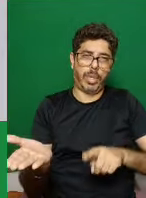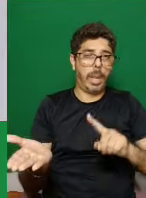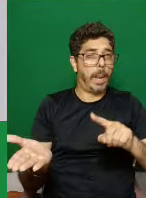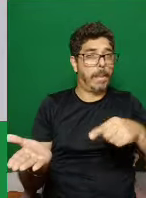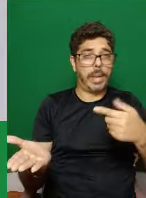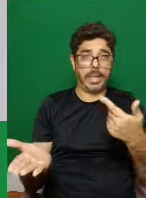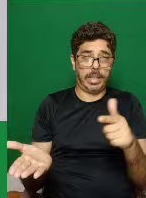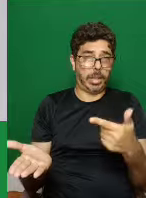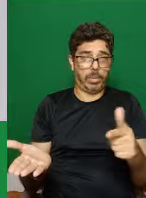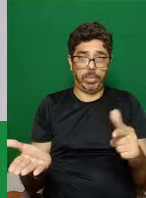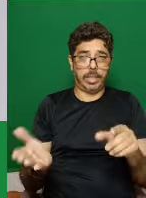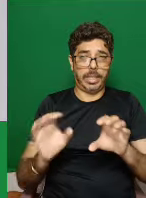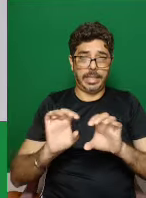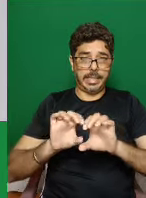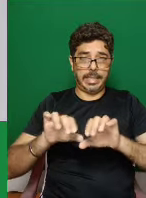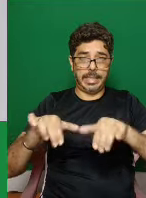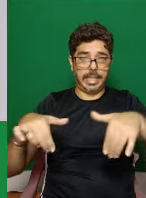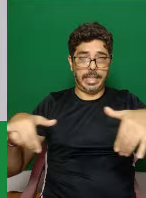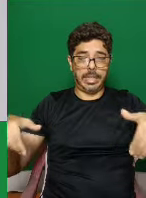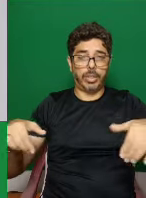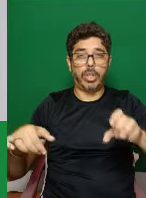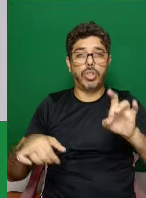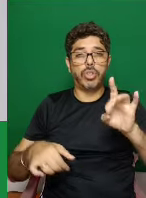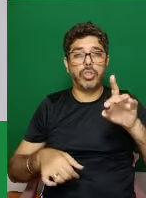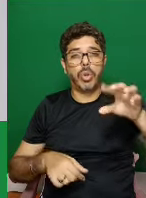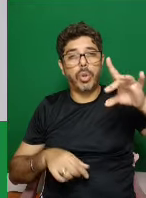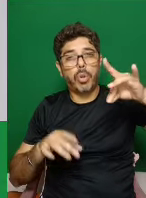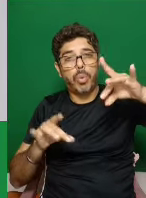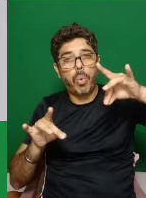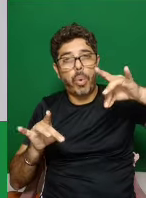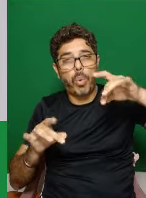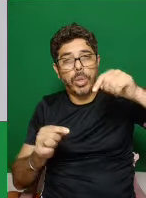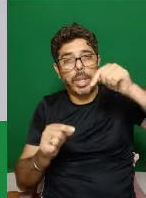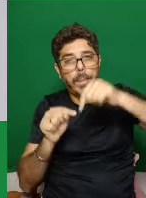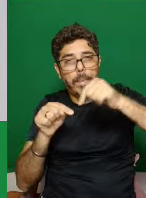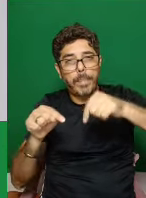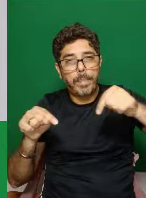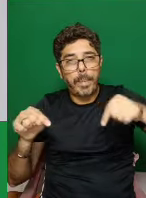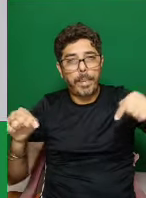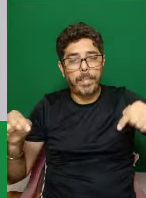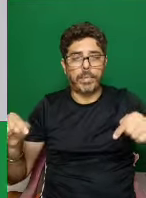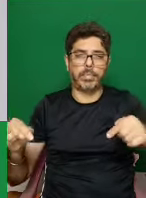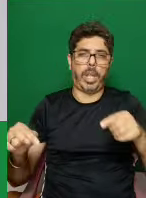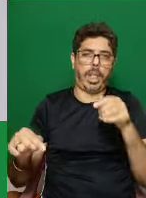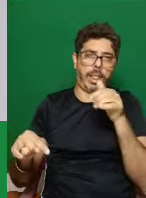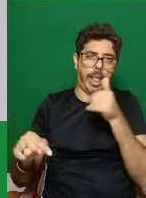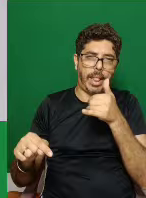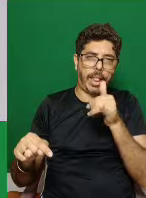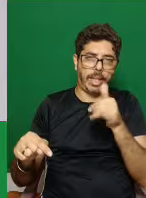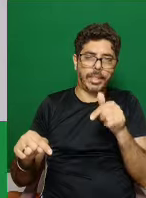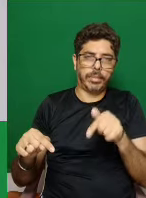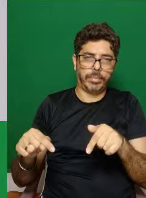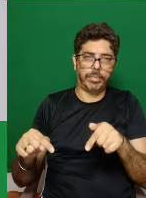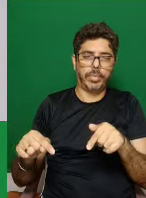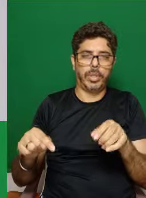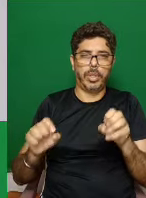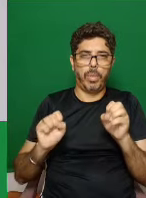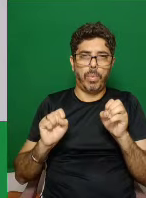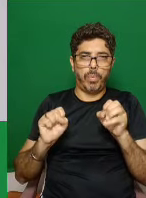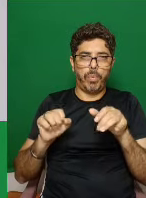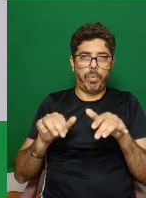funcionamento. Mas aqui nenhum cilindro carregado é usado. Em vez disso, pequenas gotas de tinta eletricamente carregadas